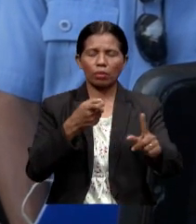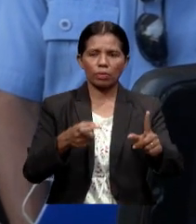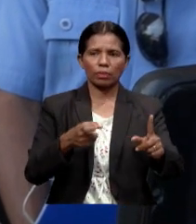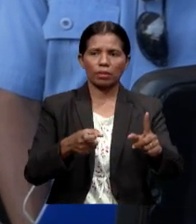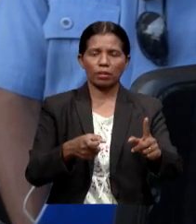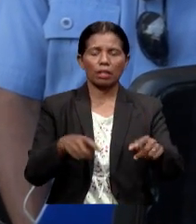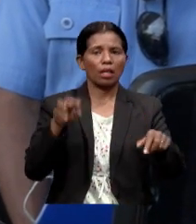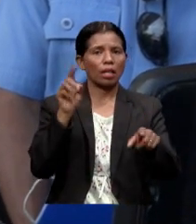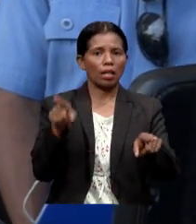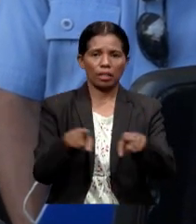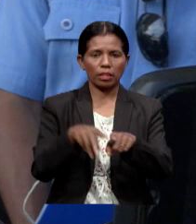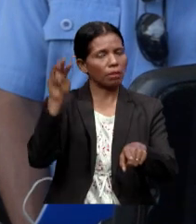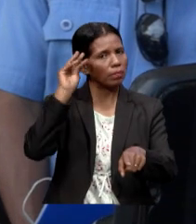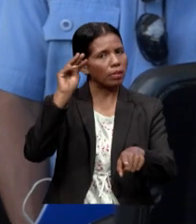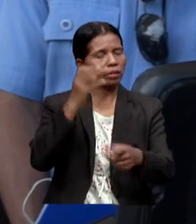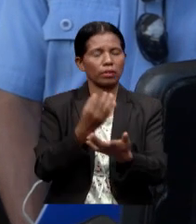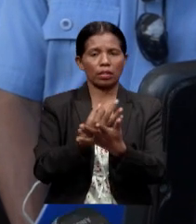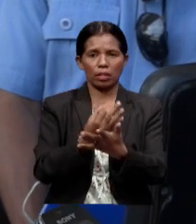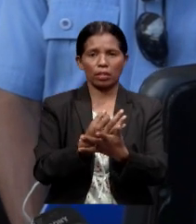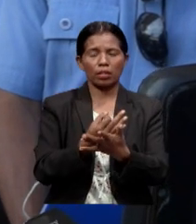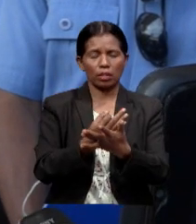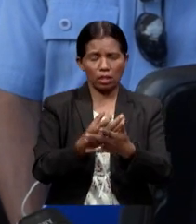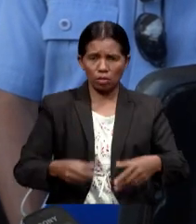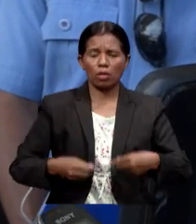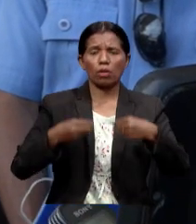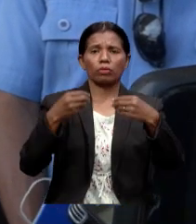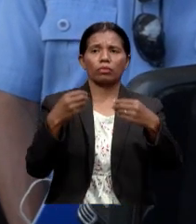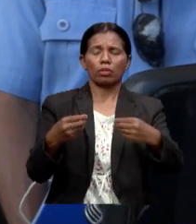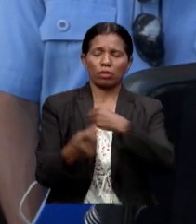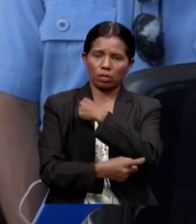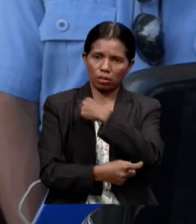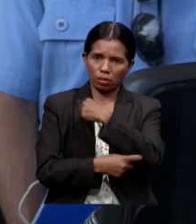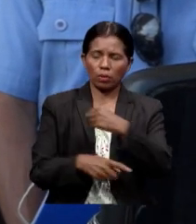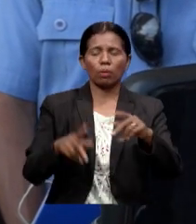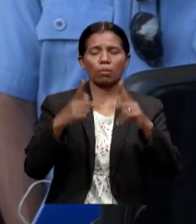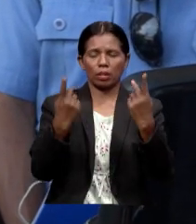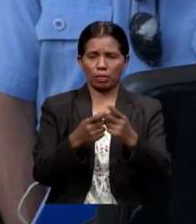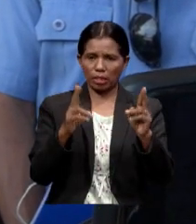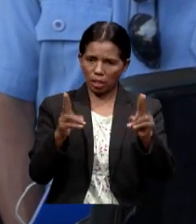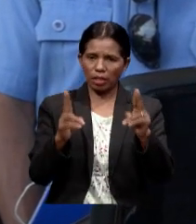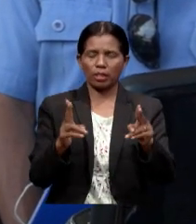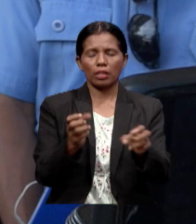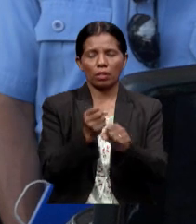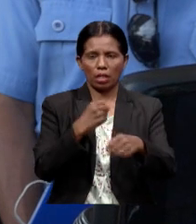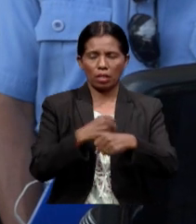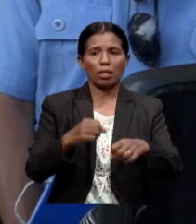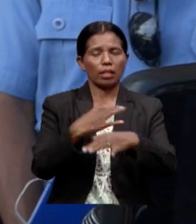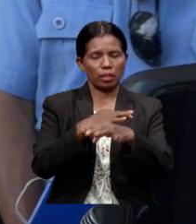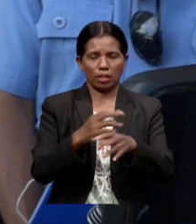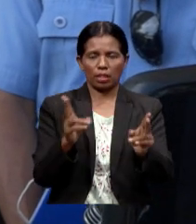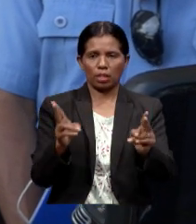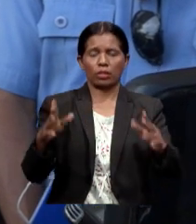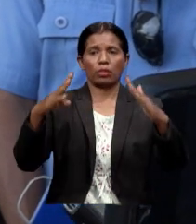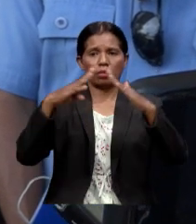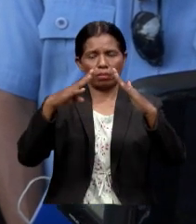do Ministério de Finanças que tem fopre saum ba be companhia ne para companhia pela acelera e se ramos tem hala da lesão quando